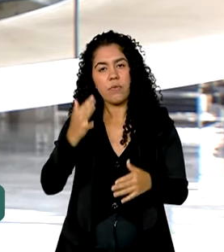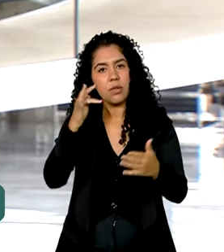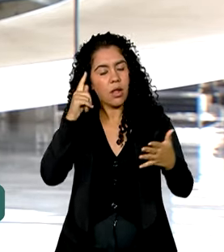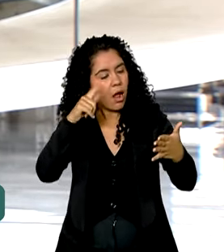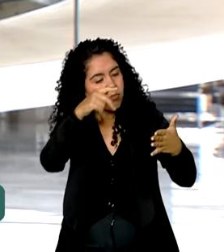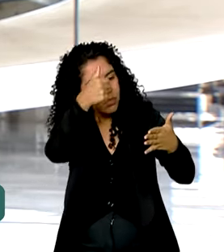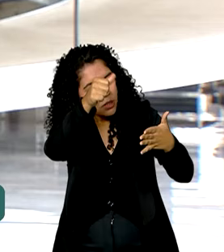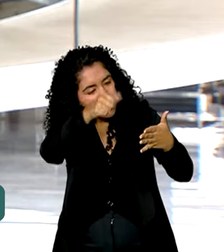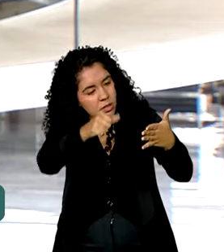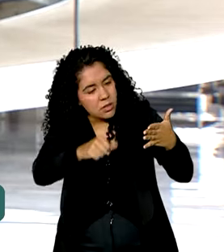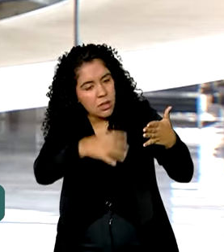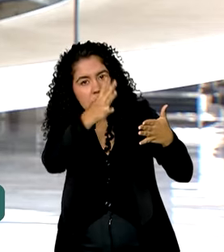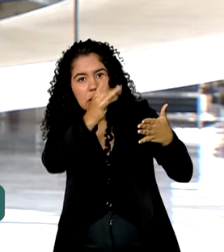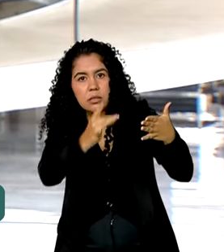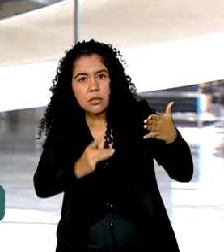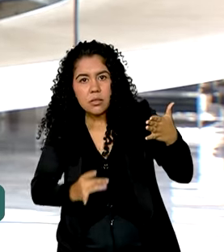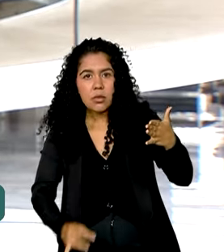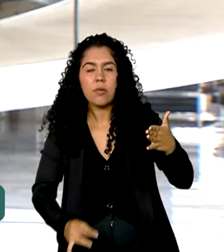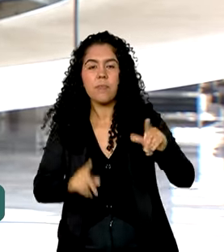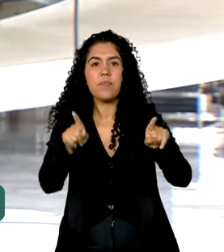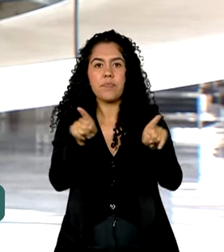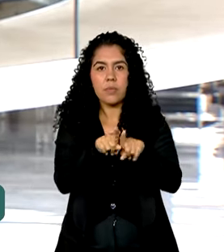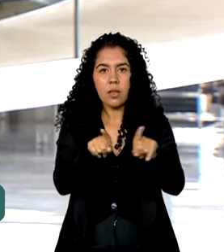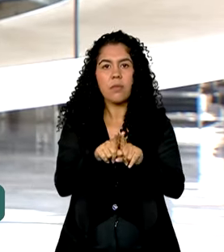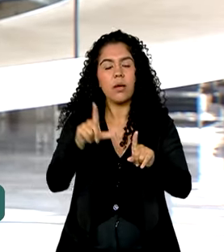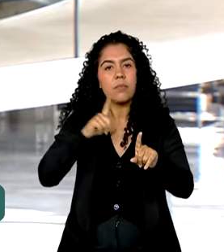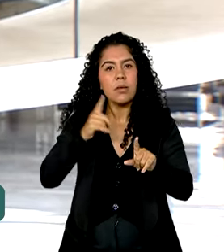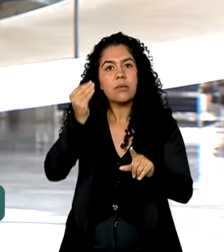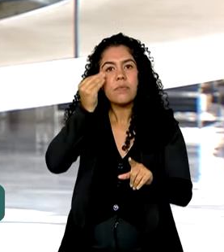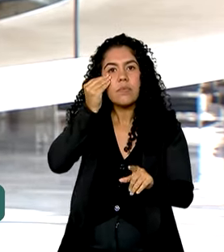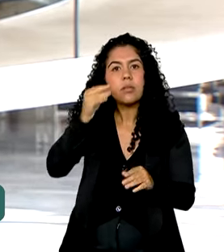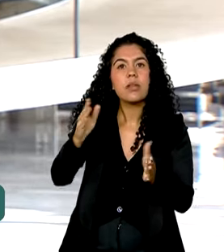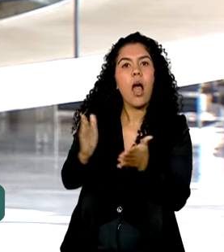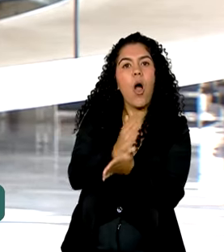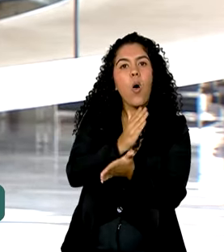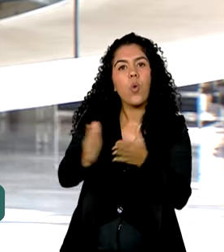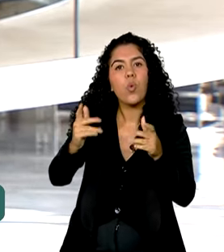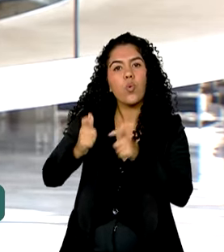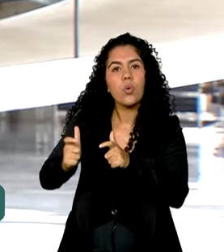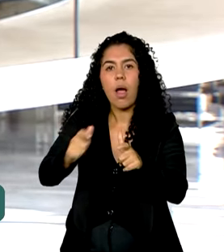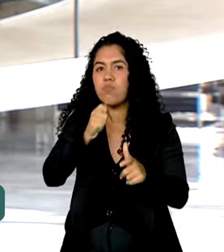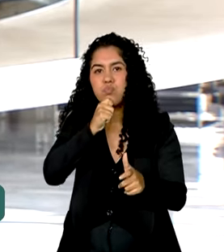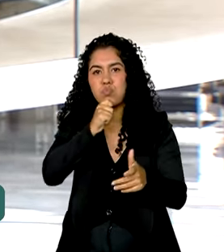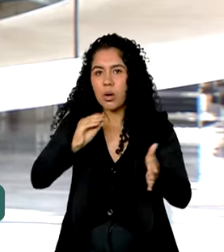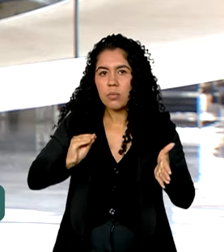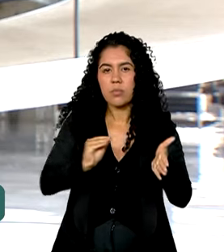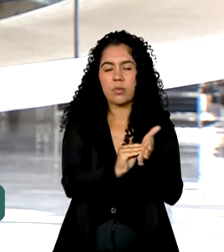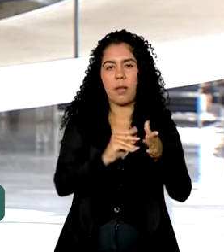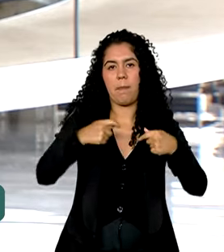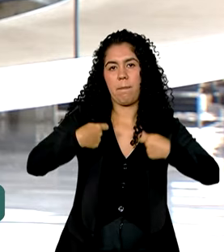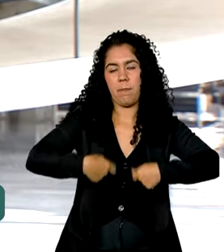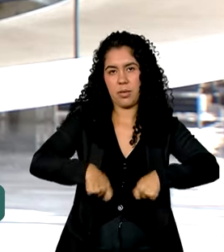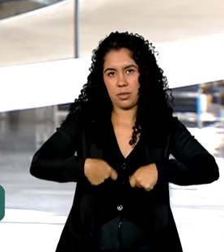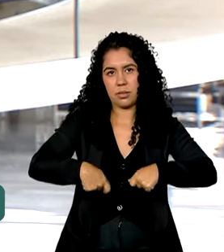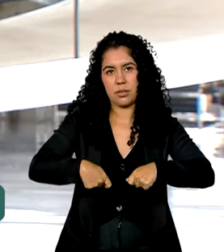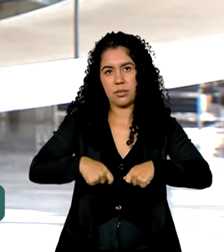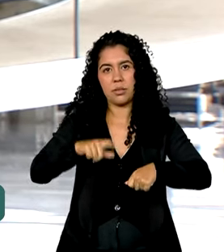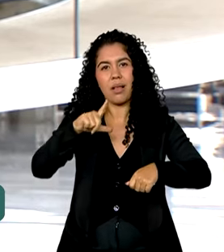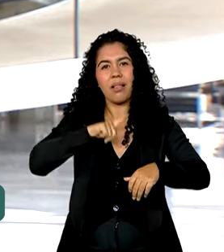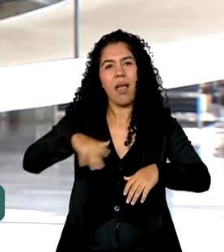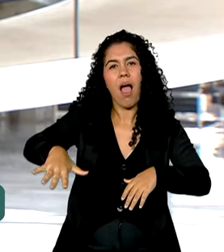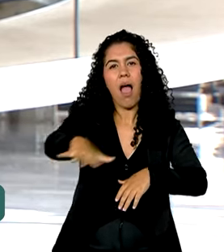essas equipes da Defesa Civil estão passando por fora do polígono para ver se algum local não foi incluído e precisa ser incluído nas áreas